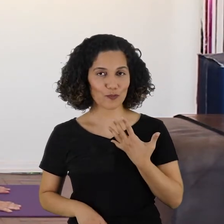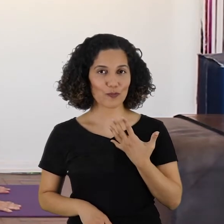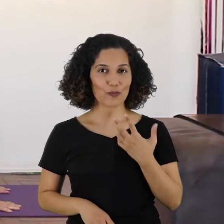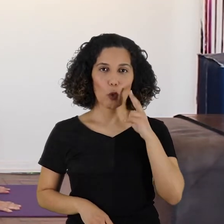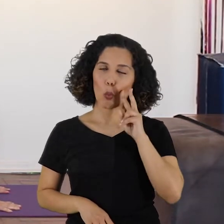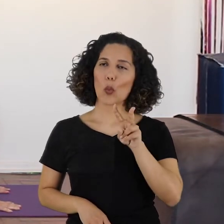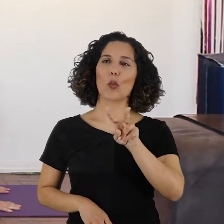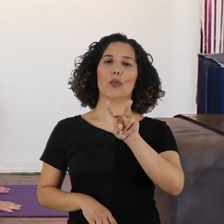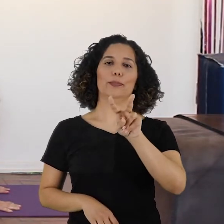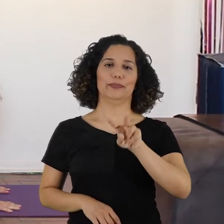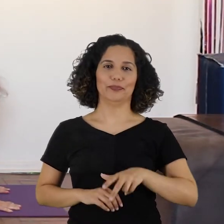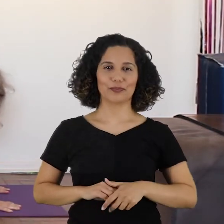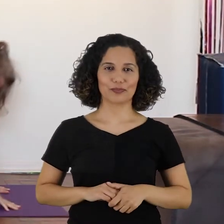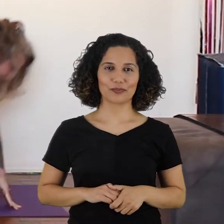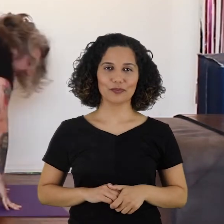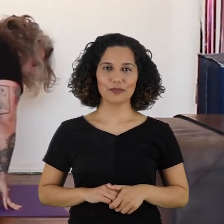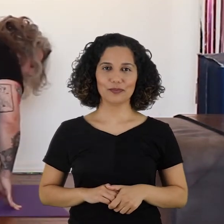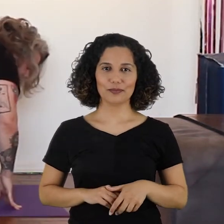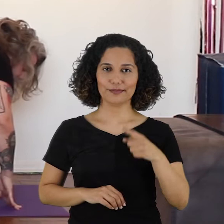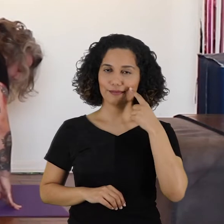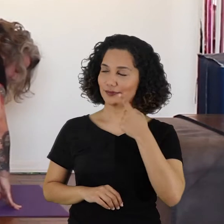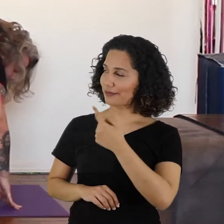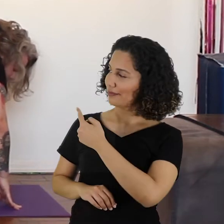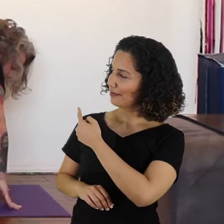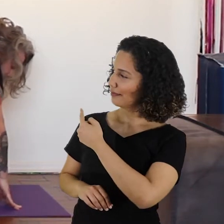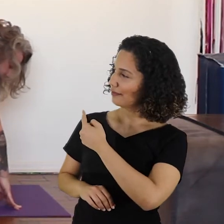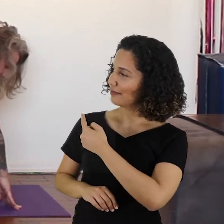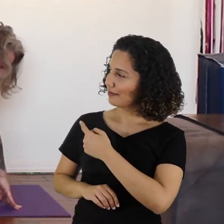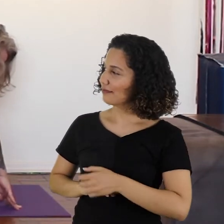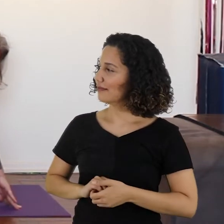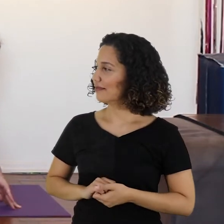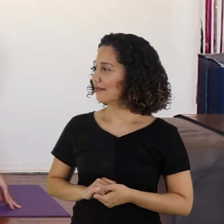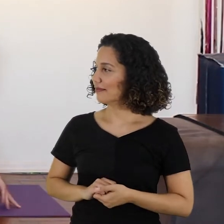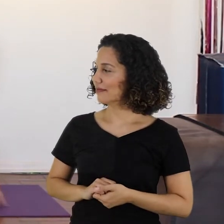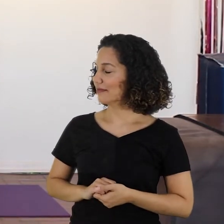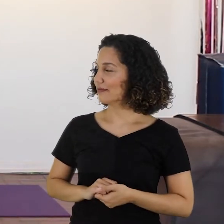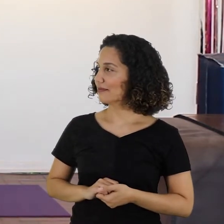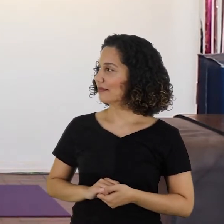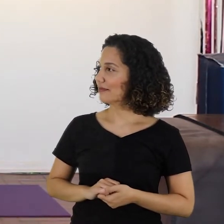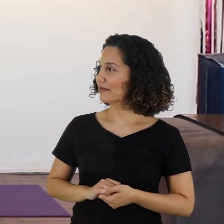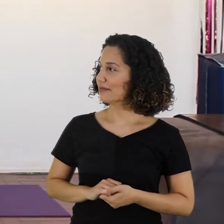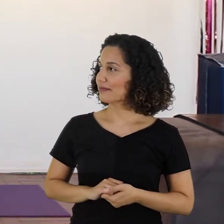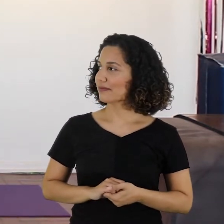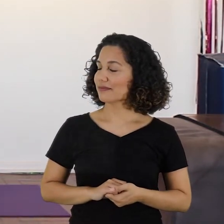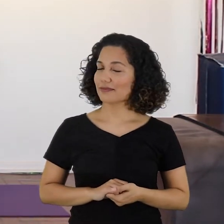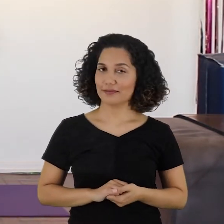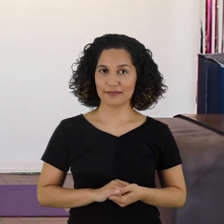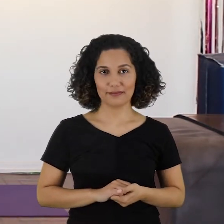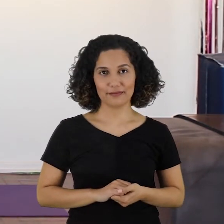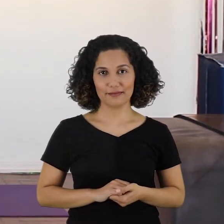Boa, olha para frente, traz o pé direito entre as mãos, coloca o joelho esquerdo no